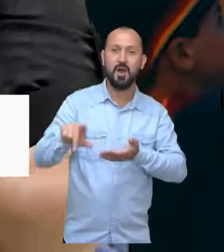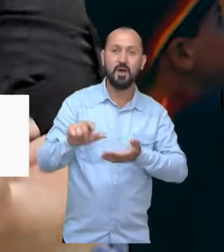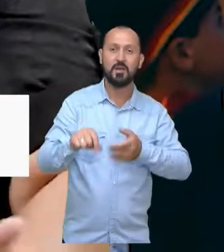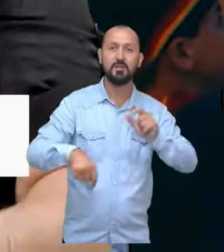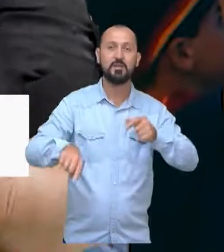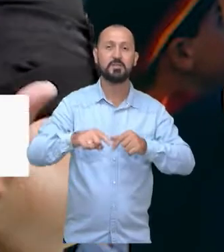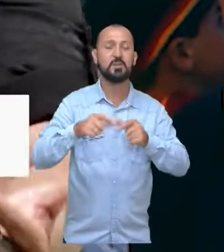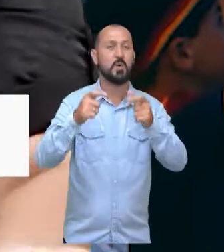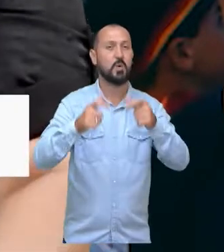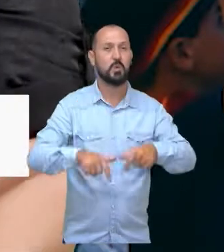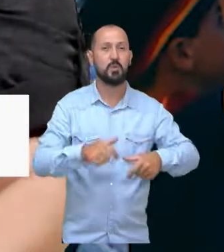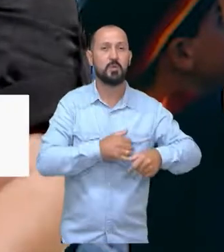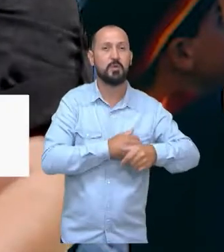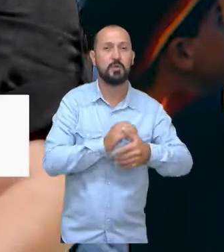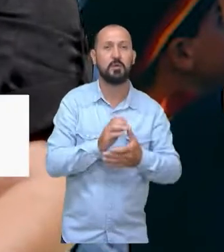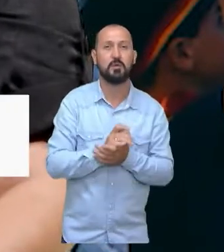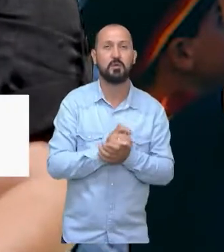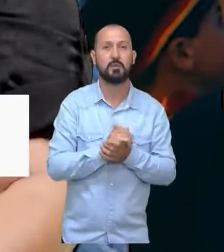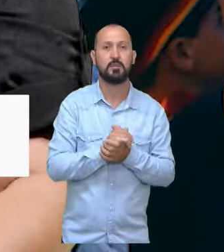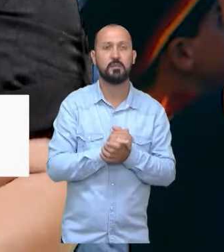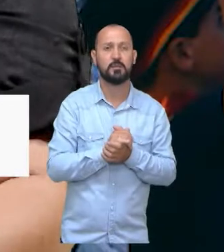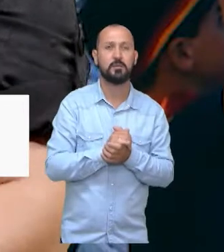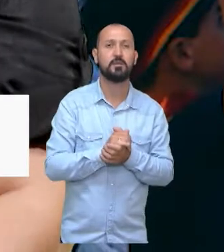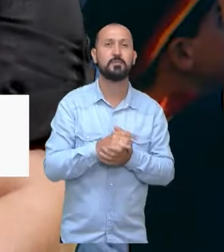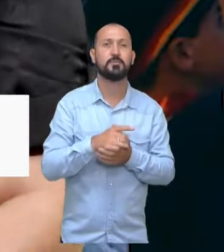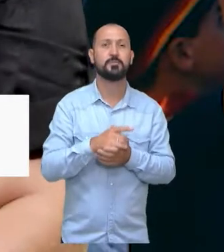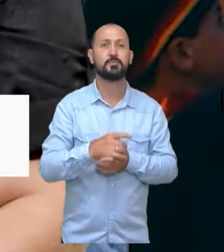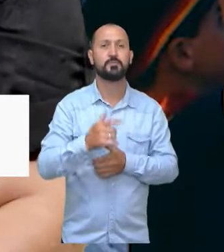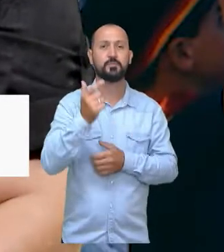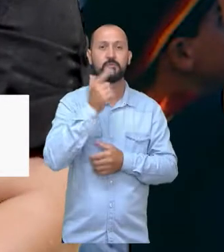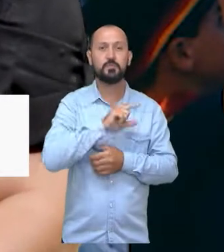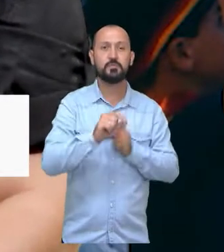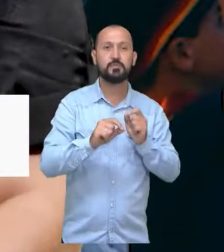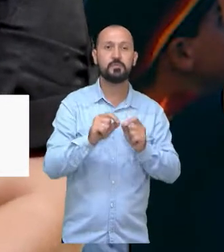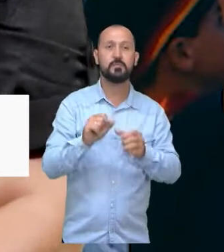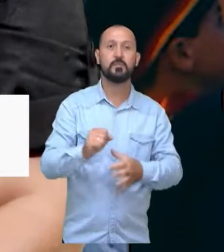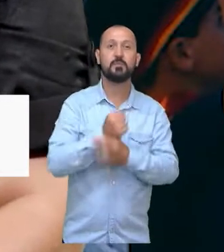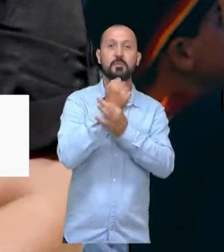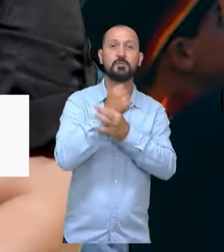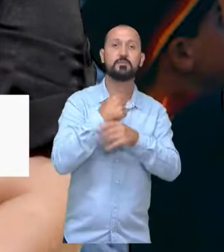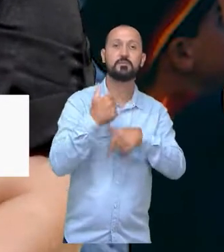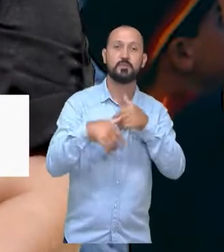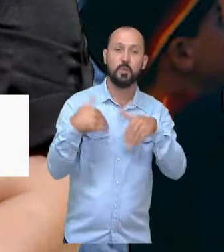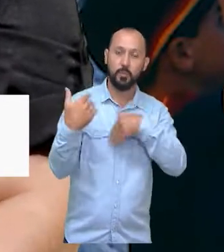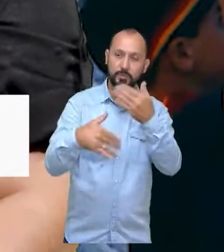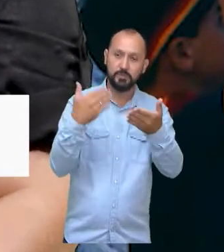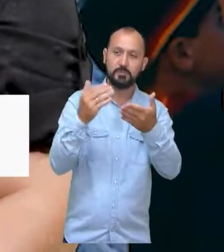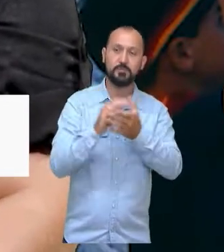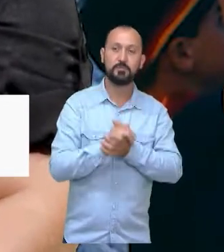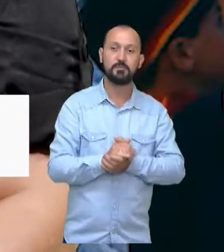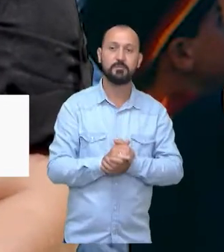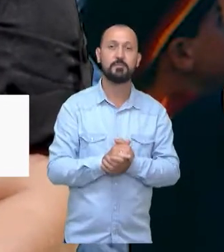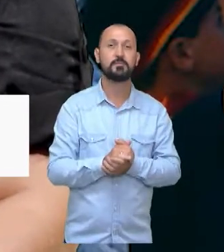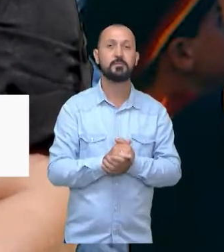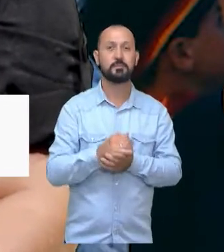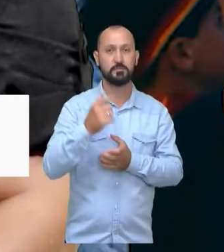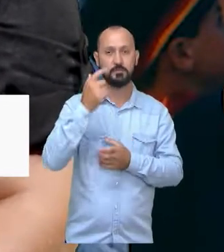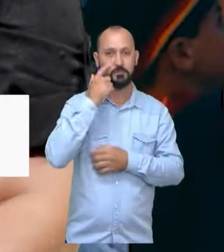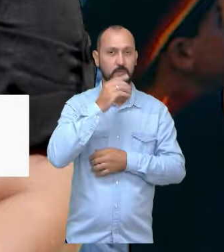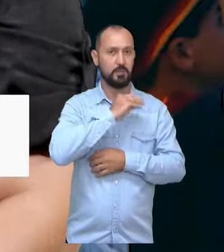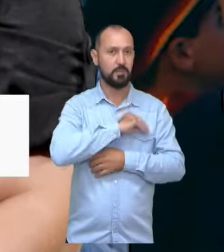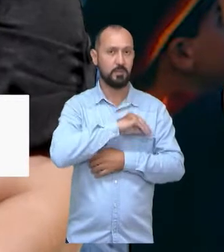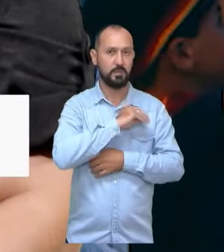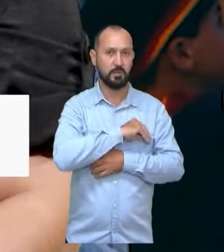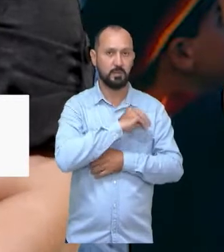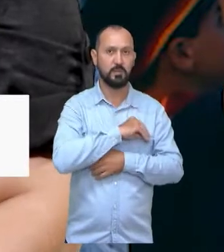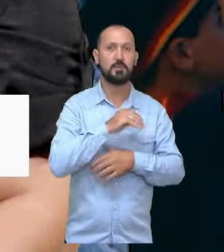Ter amplitude, consigam ali garantir um crescimento ou uma renda que seja através